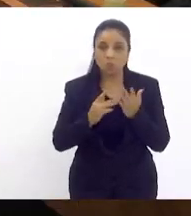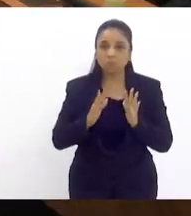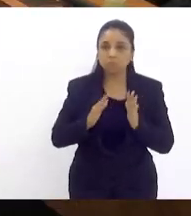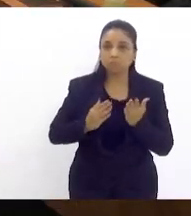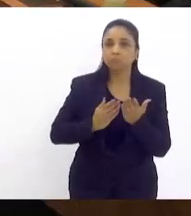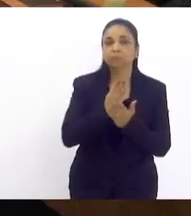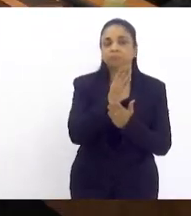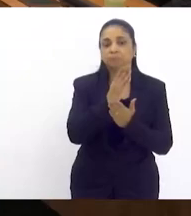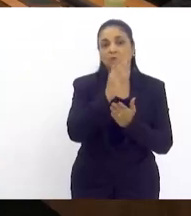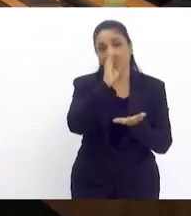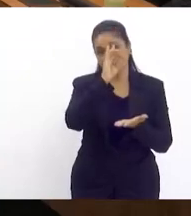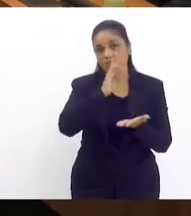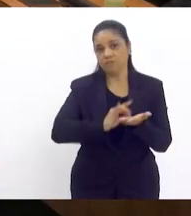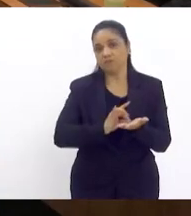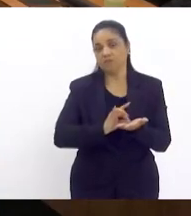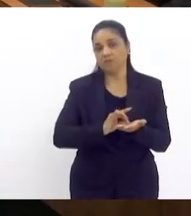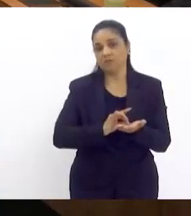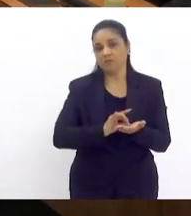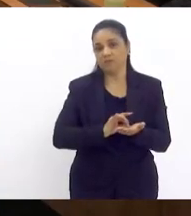história original